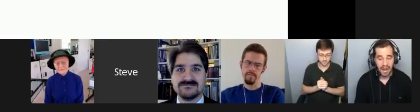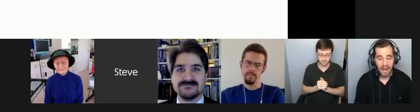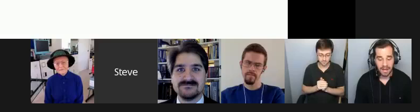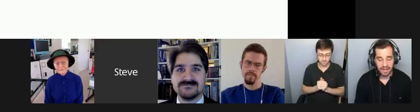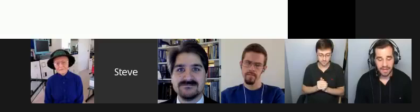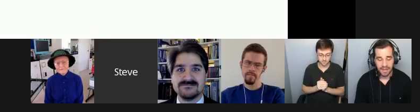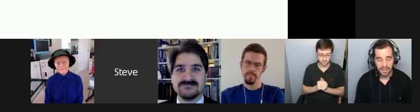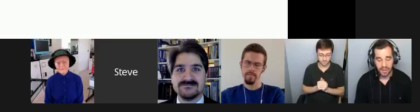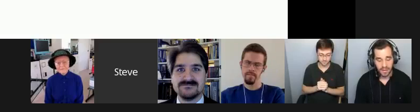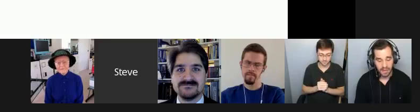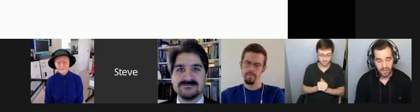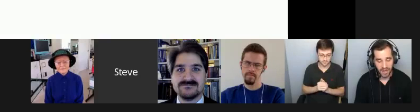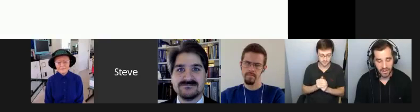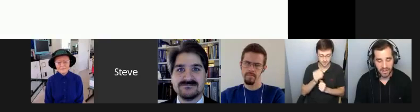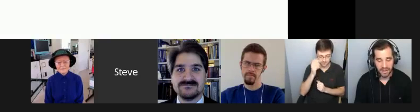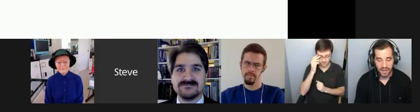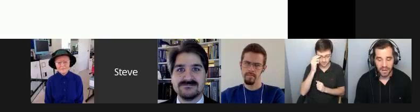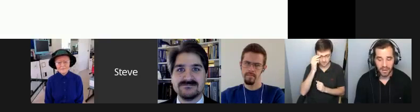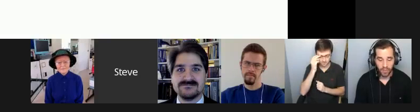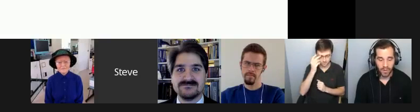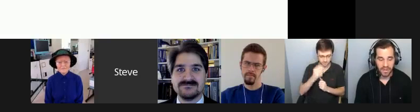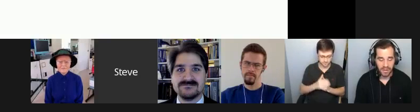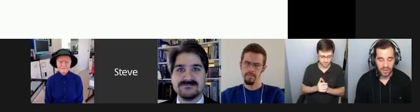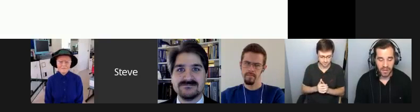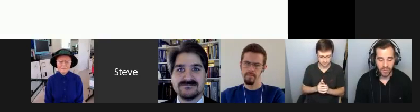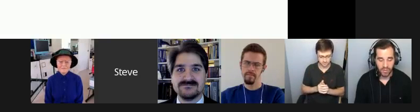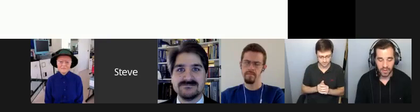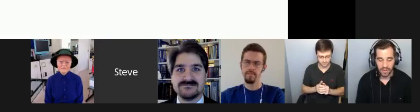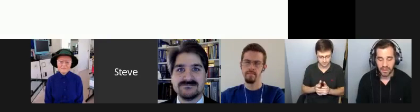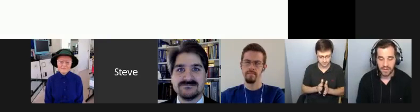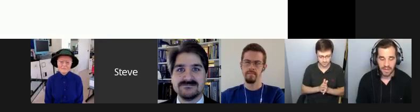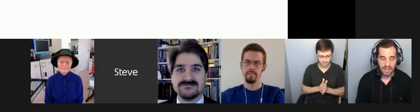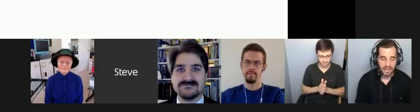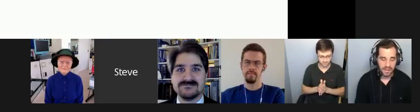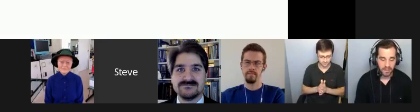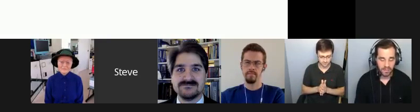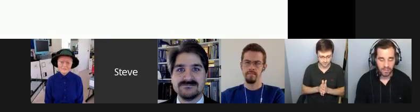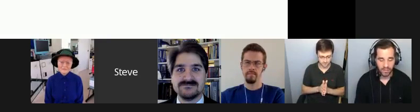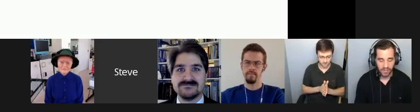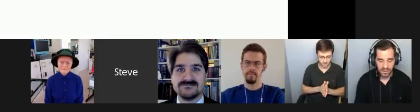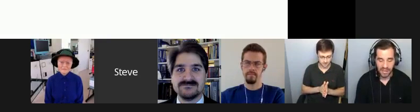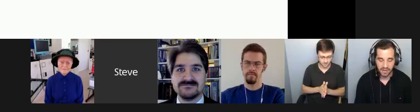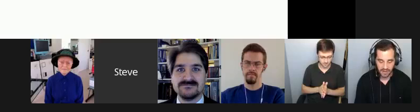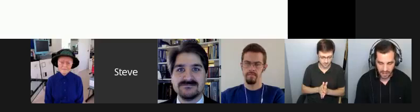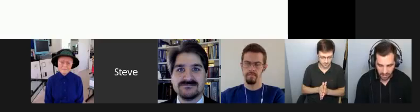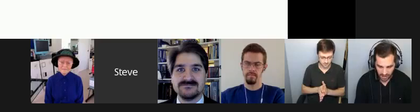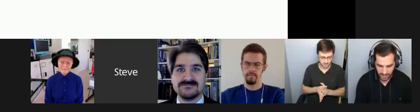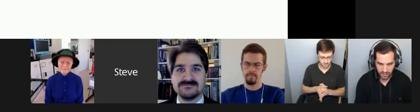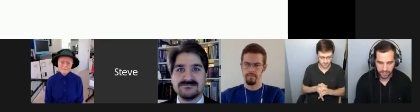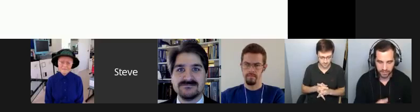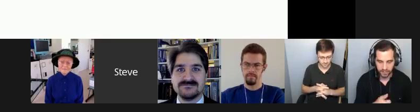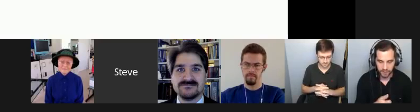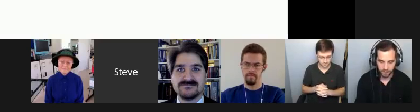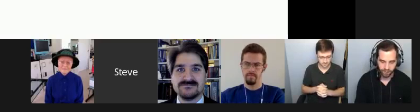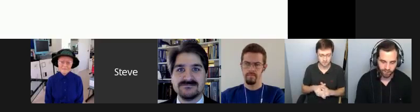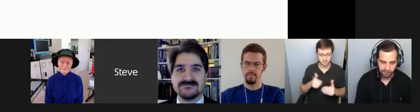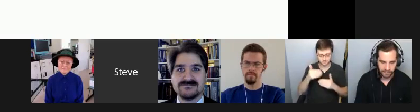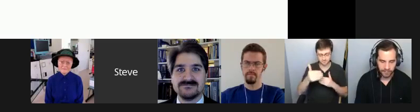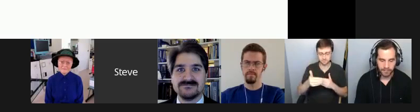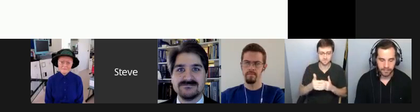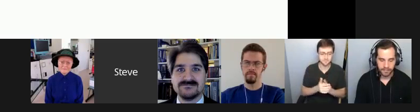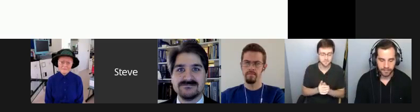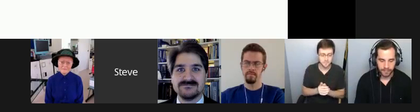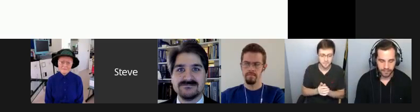identificar as descrições imagéticas no processo de leitura e sinalização dos textos em signwriting.